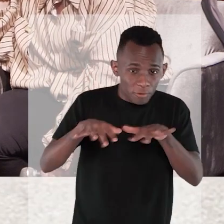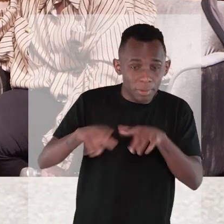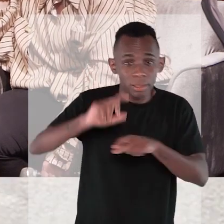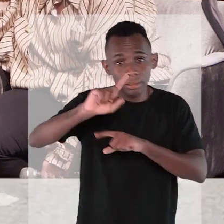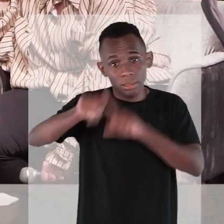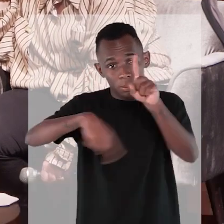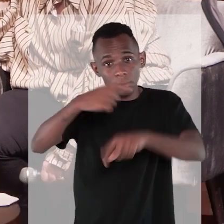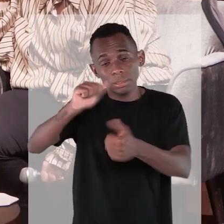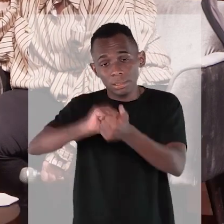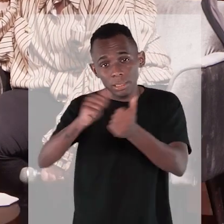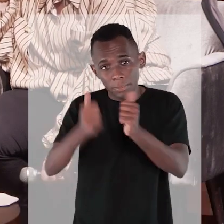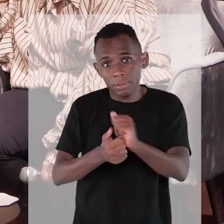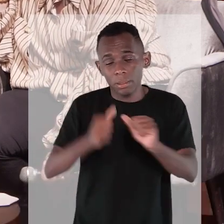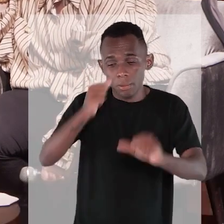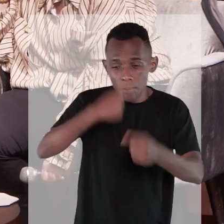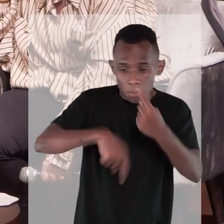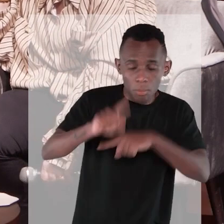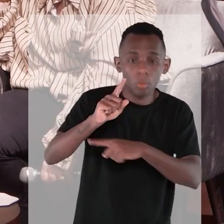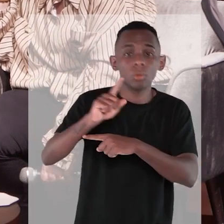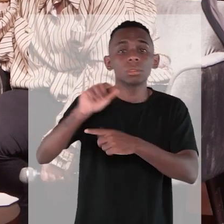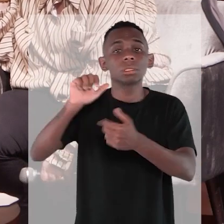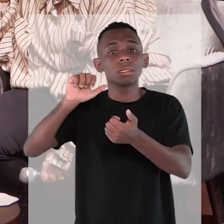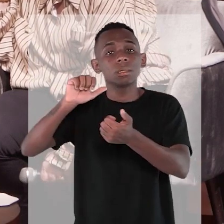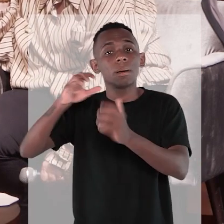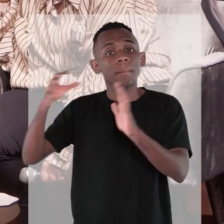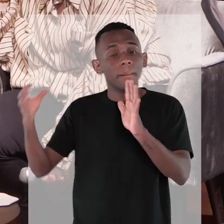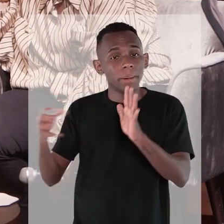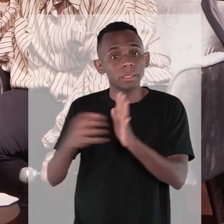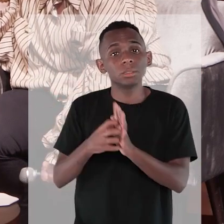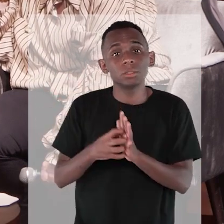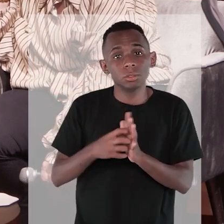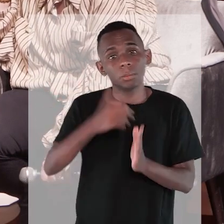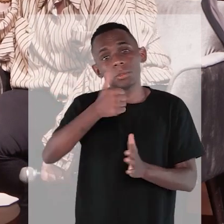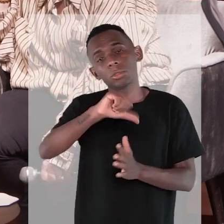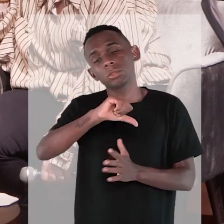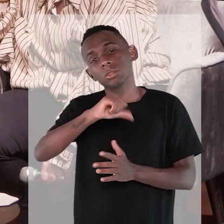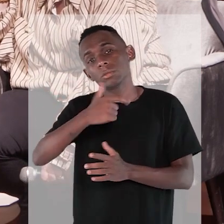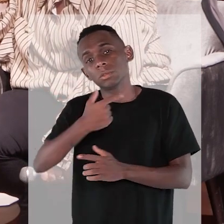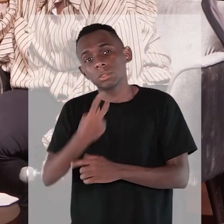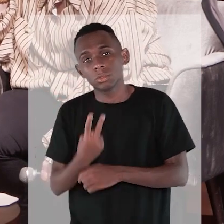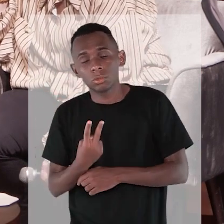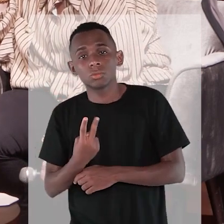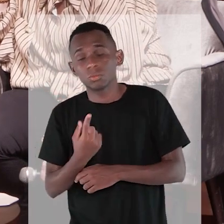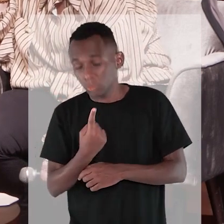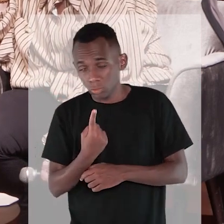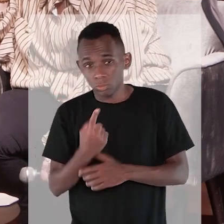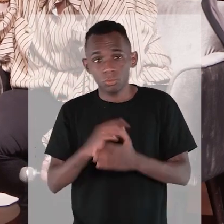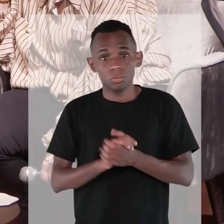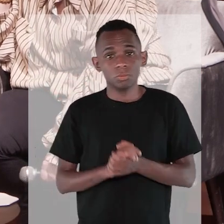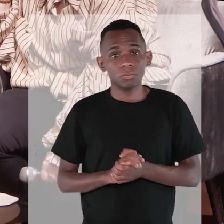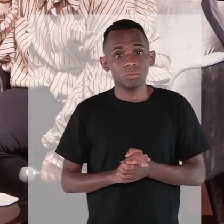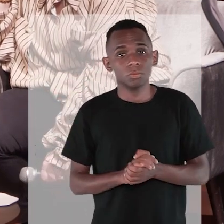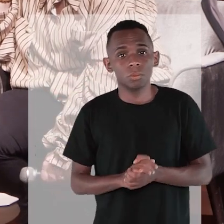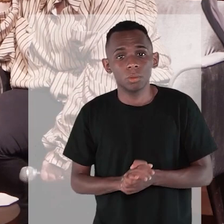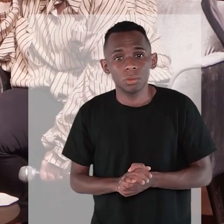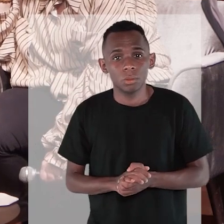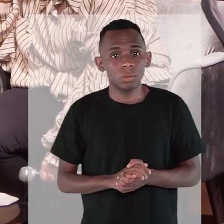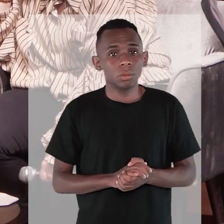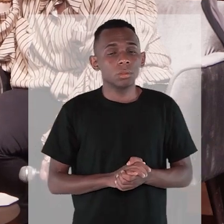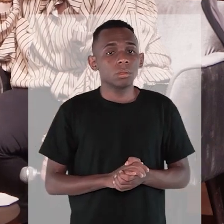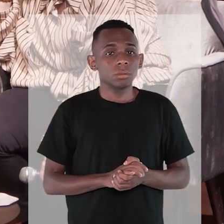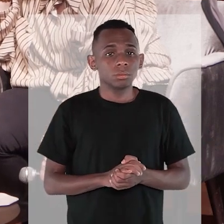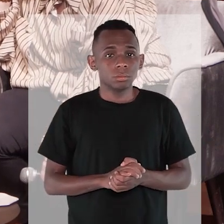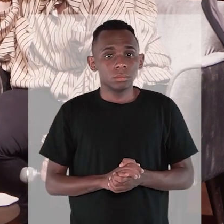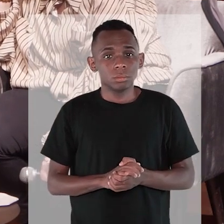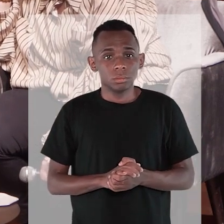partido em 1921, e algum desses líderes iniciais, como Farinati, por exemplo, né, vai